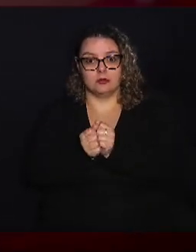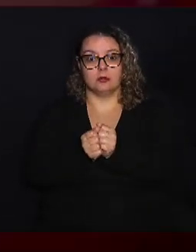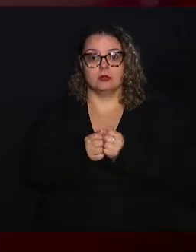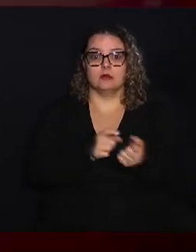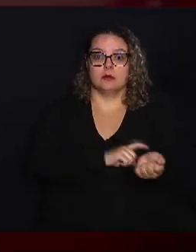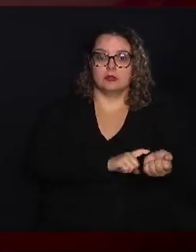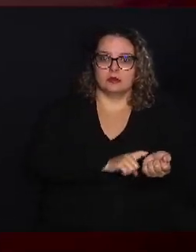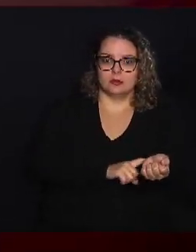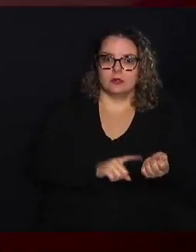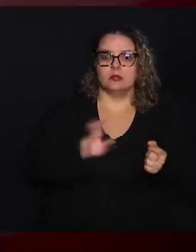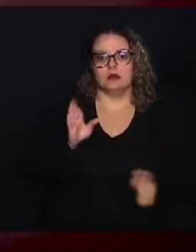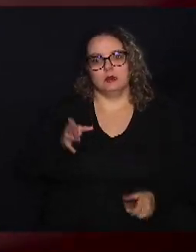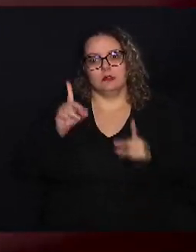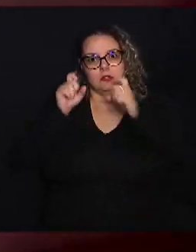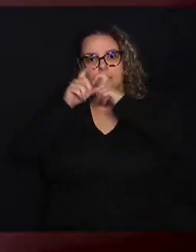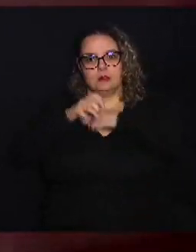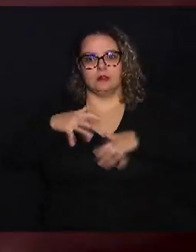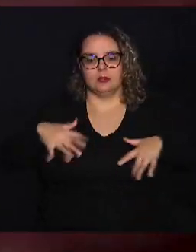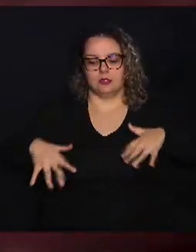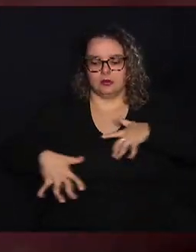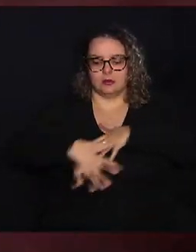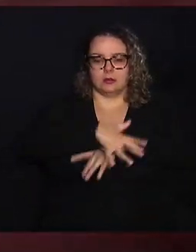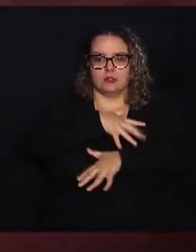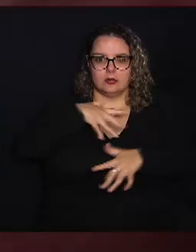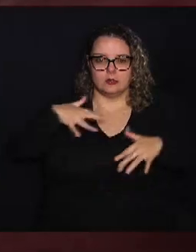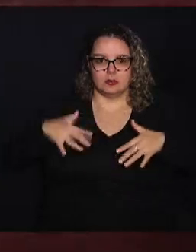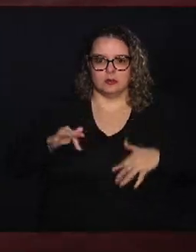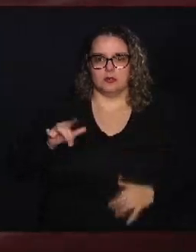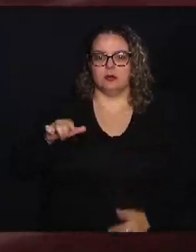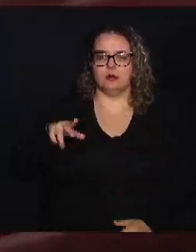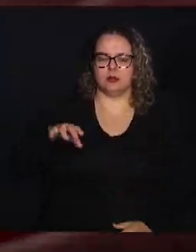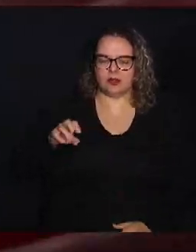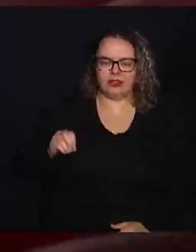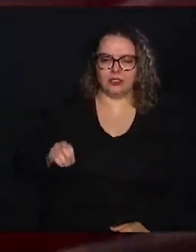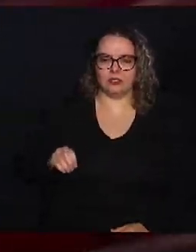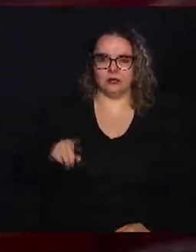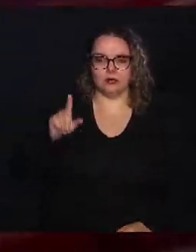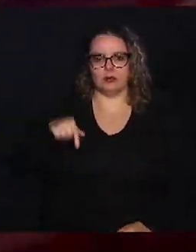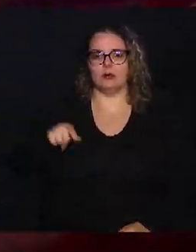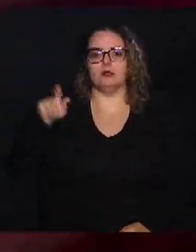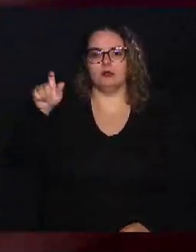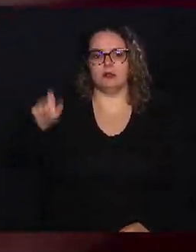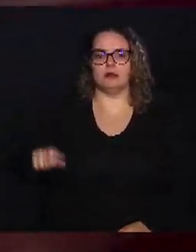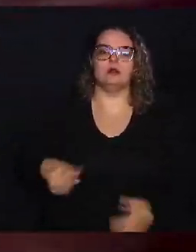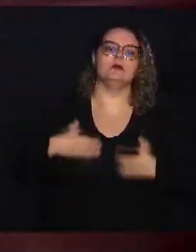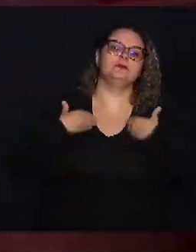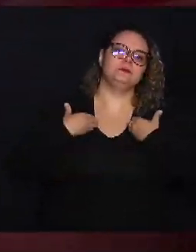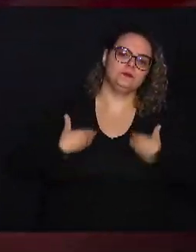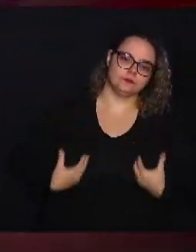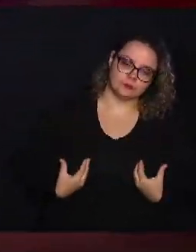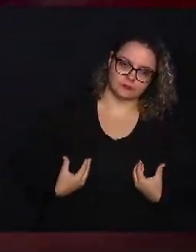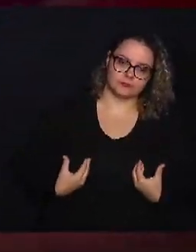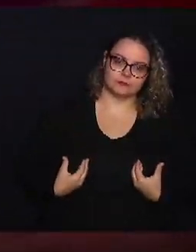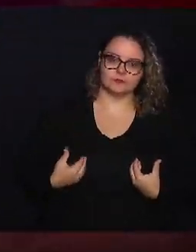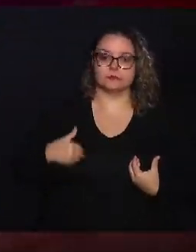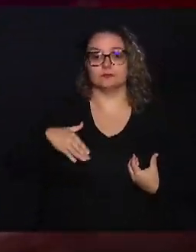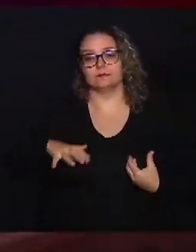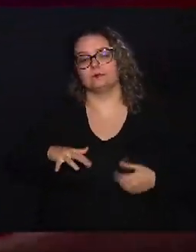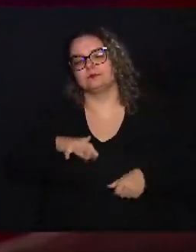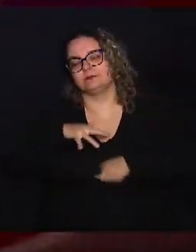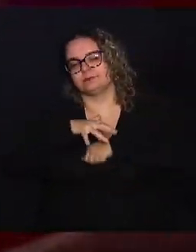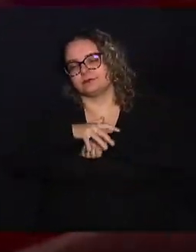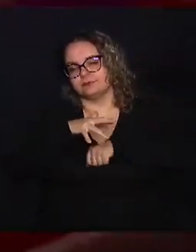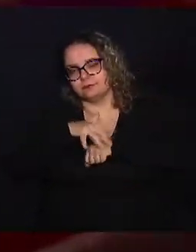já dificulta o fluxo, né, de sangue. Então, geralmente é uma pessoa que está mais cansada, ela está mais